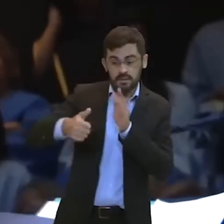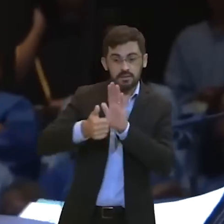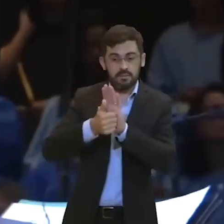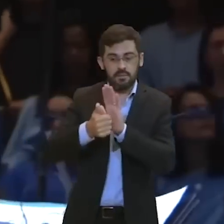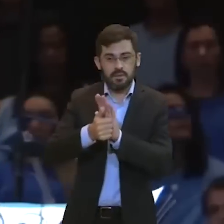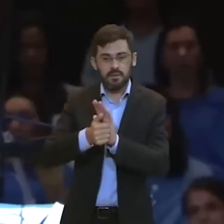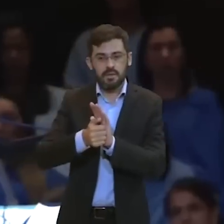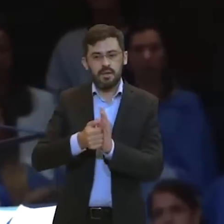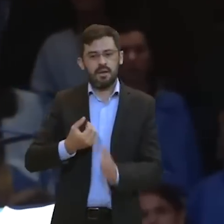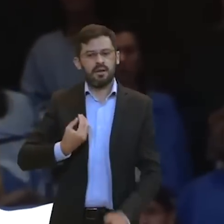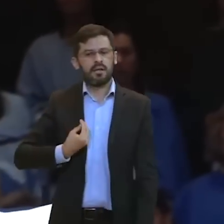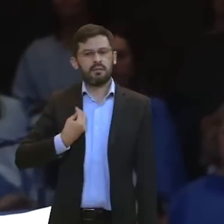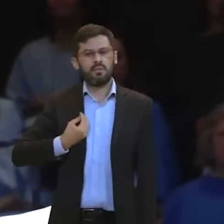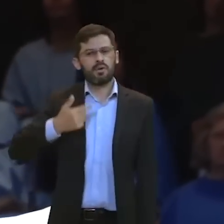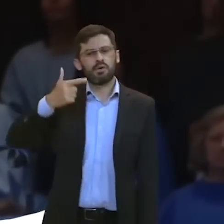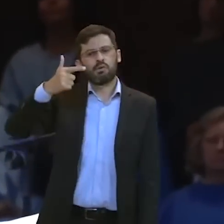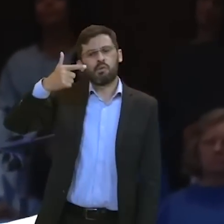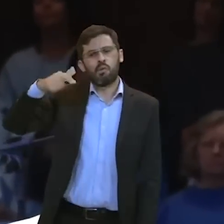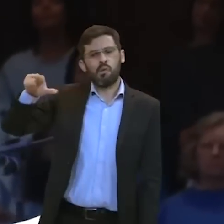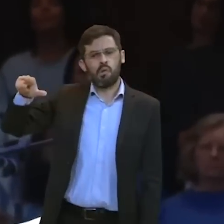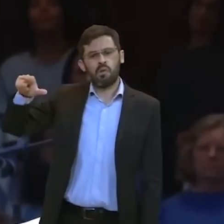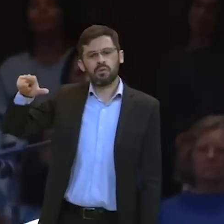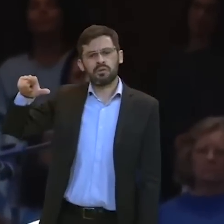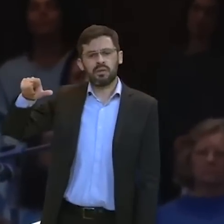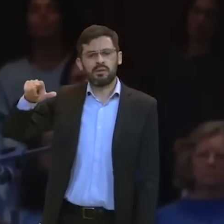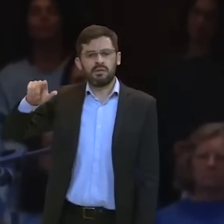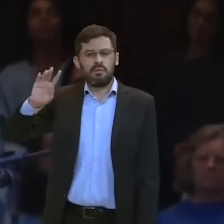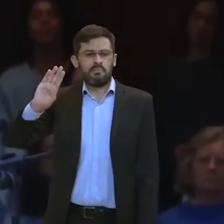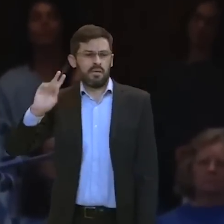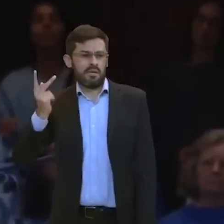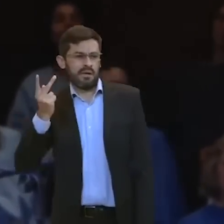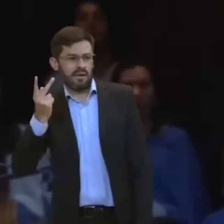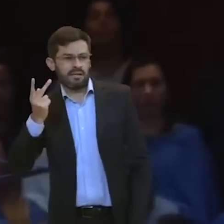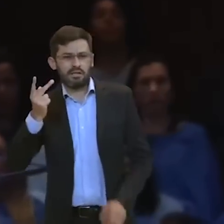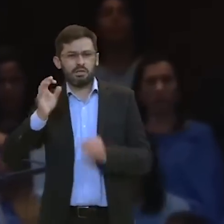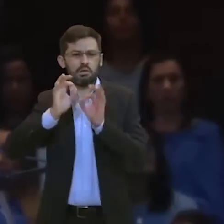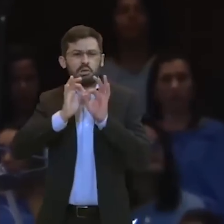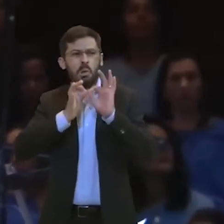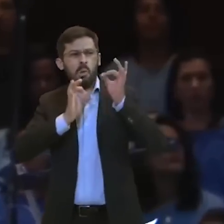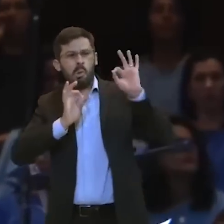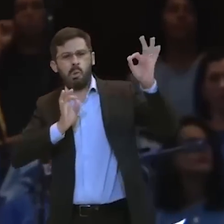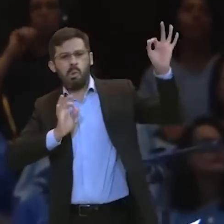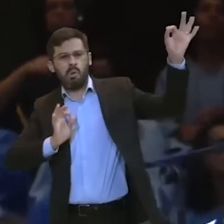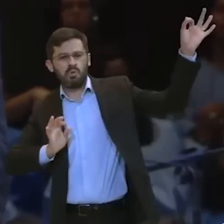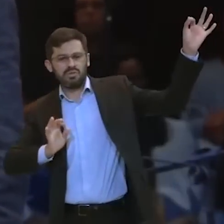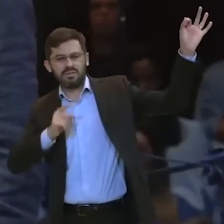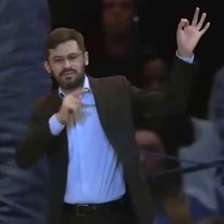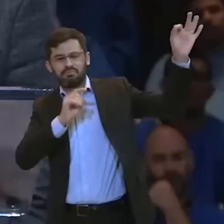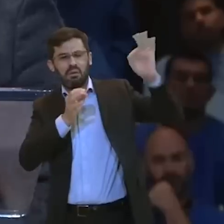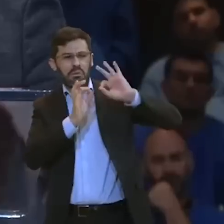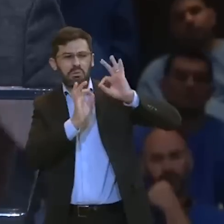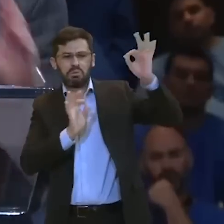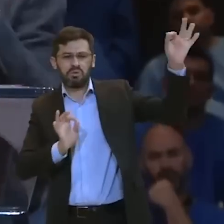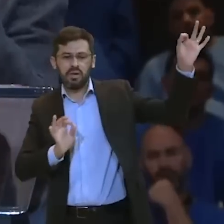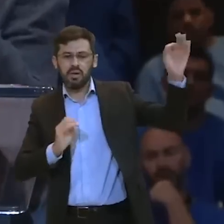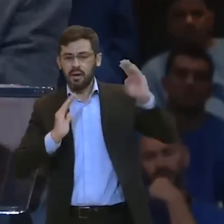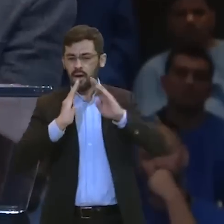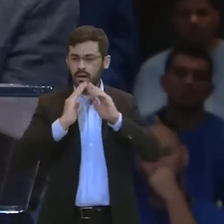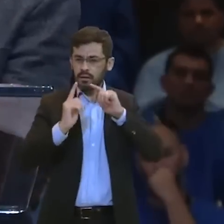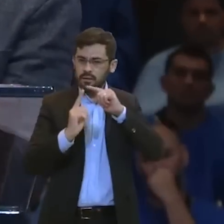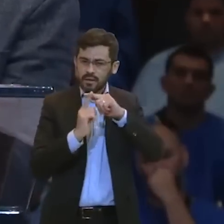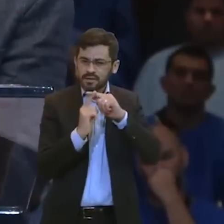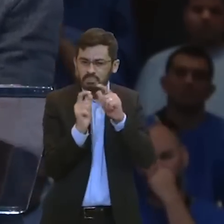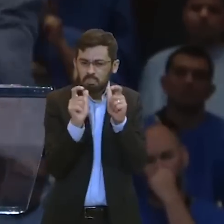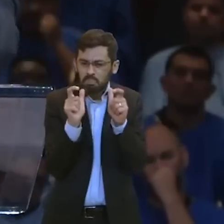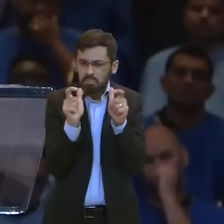mora lá no interior de Minas Gerais, quase divisa com Goiás. Sua igreja é uma igreja